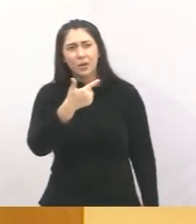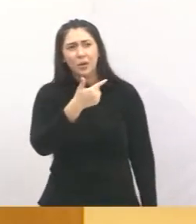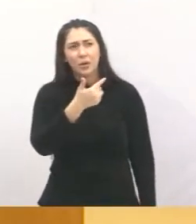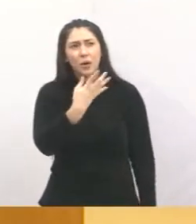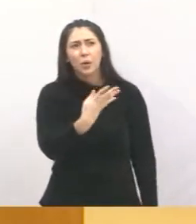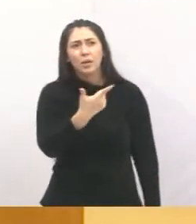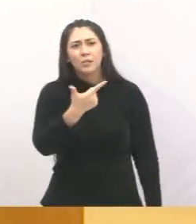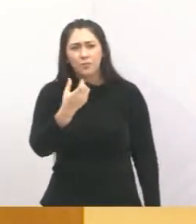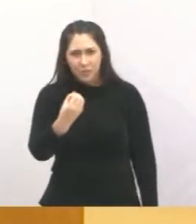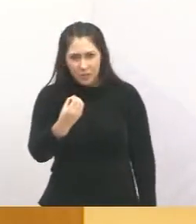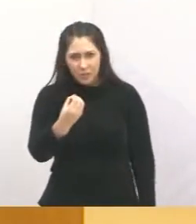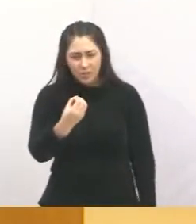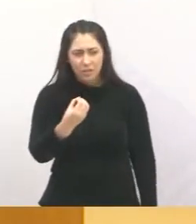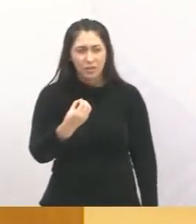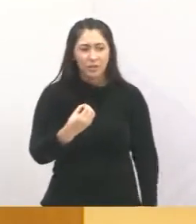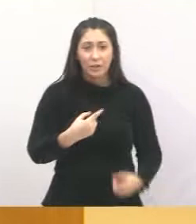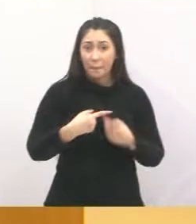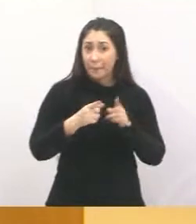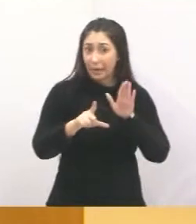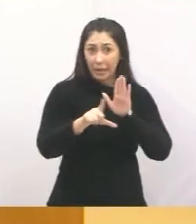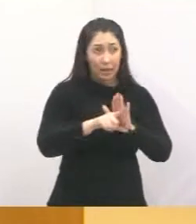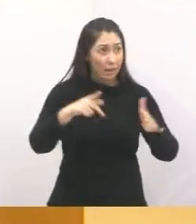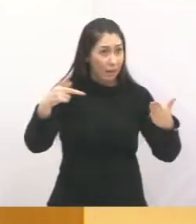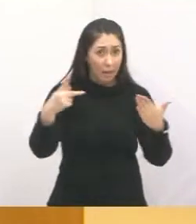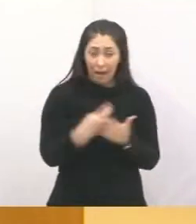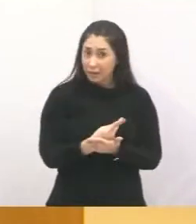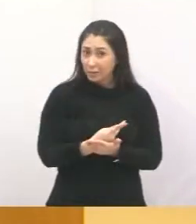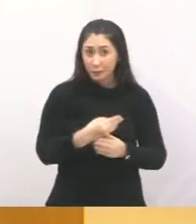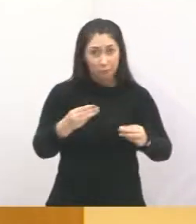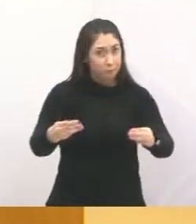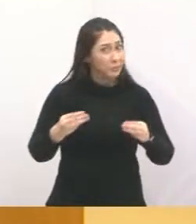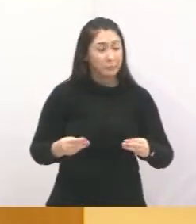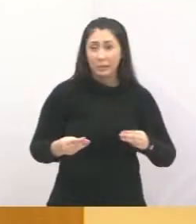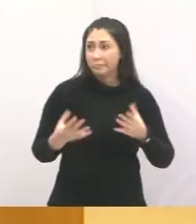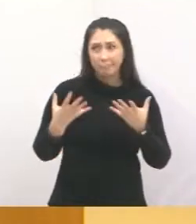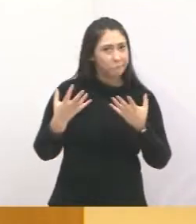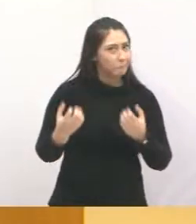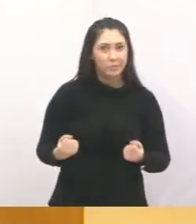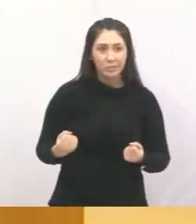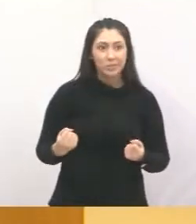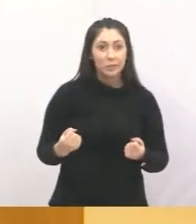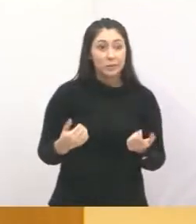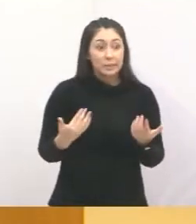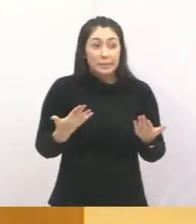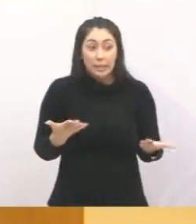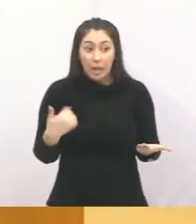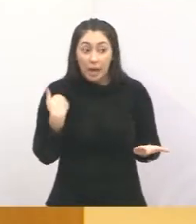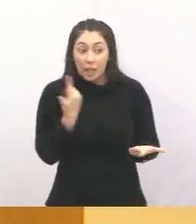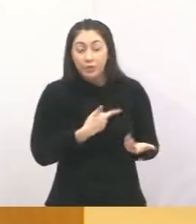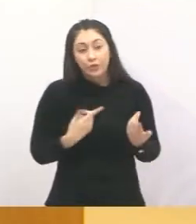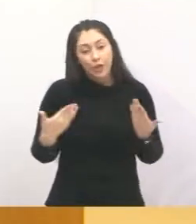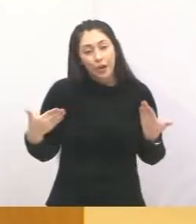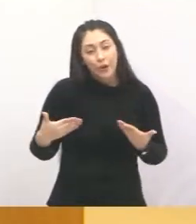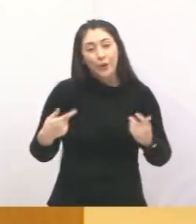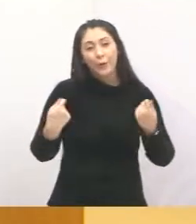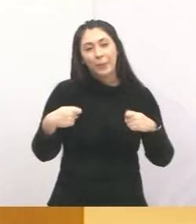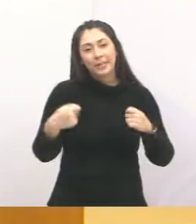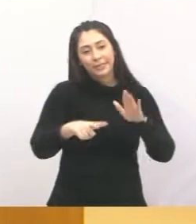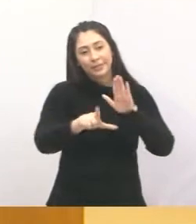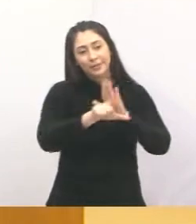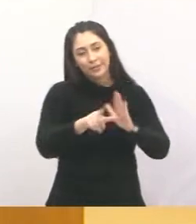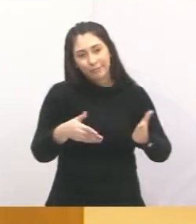engano, tá? Que foi ilegal, não aceita pelo Ministério, tá? Então nós estamos tendo que aprovar essa lei hoje